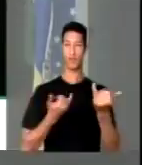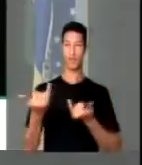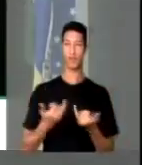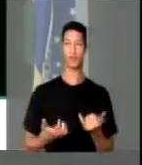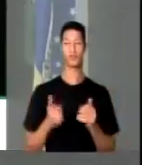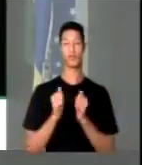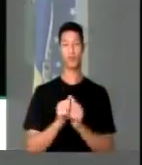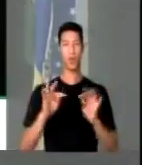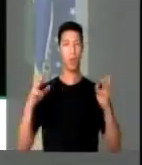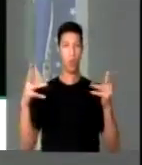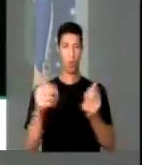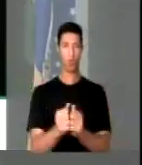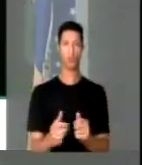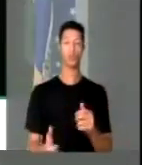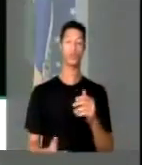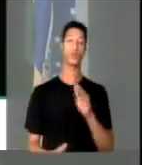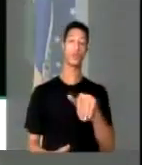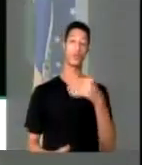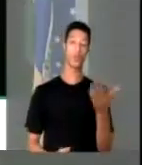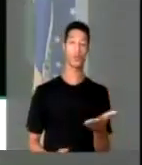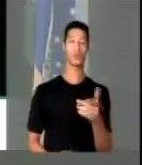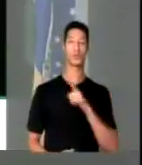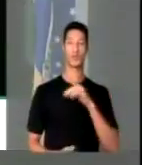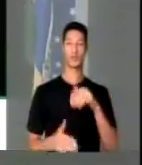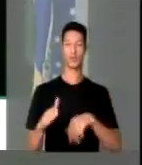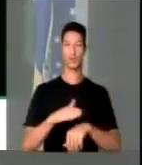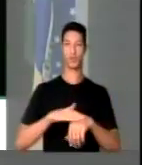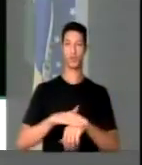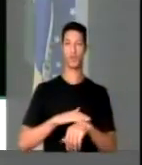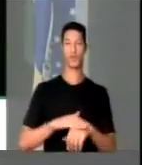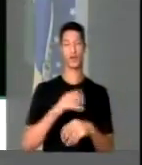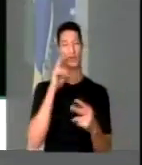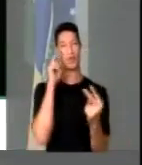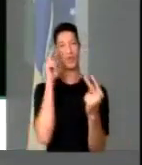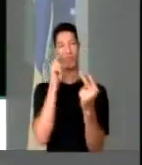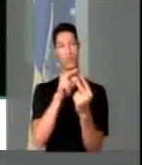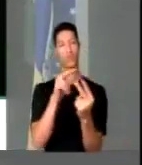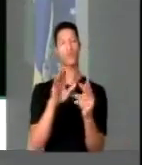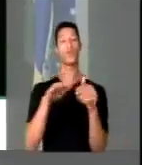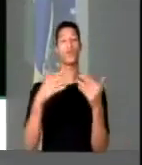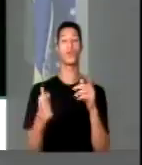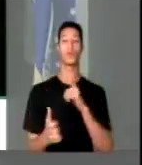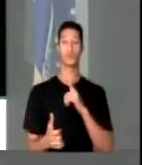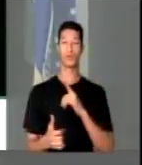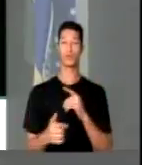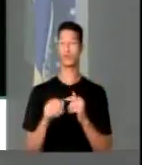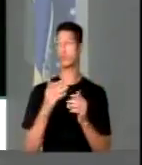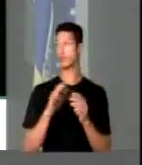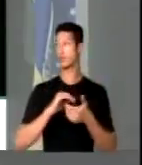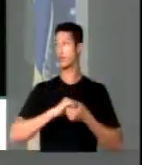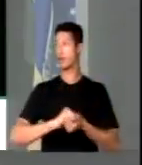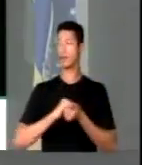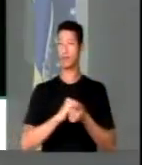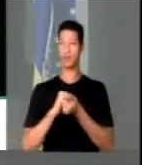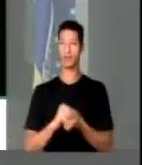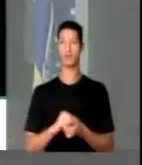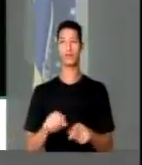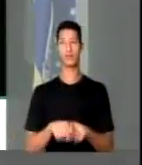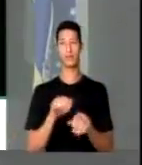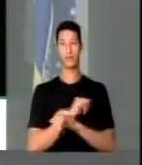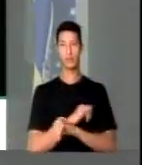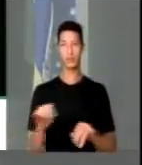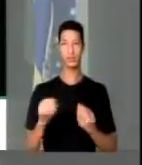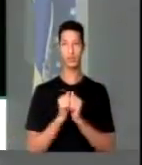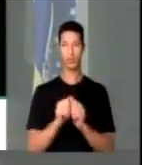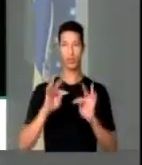informações. Contudo, quando há conversa olho no olho, quando há aperto de mão e diz